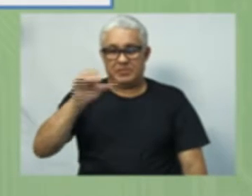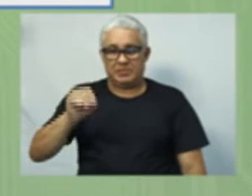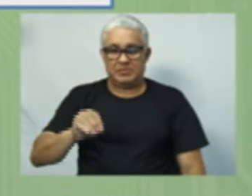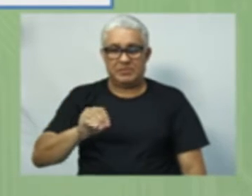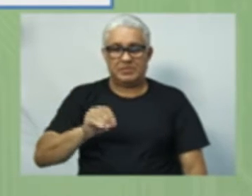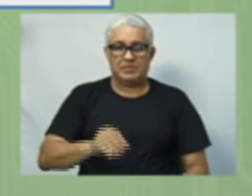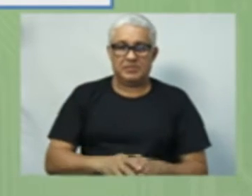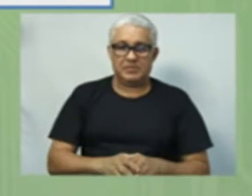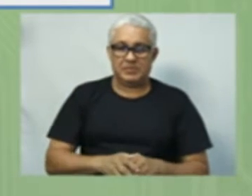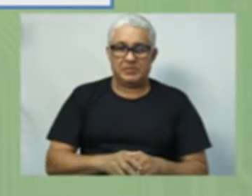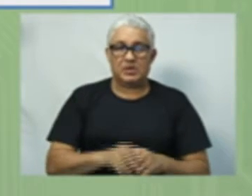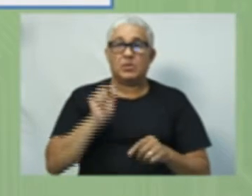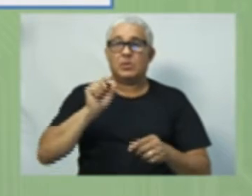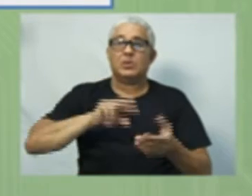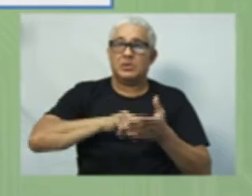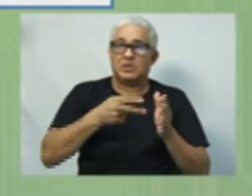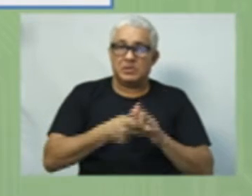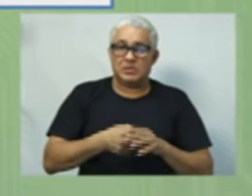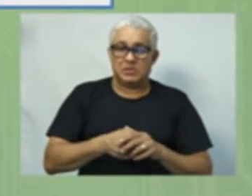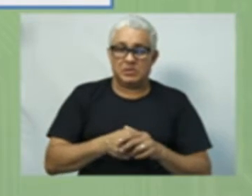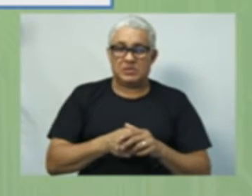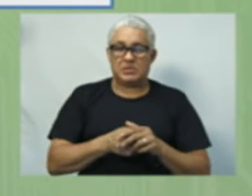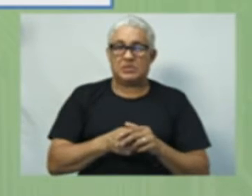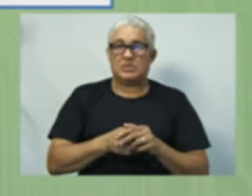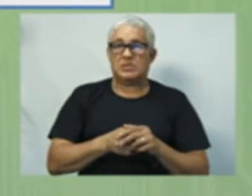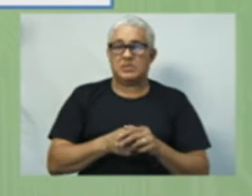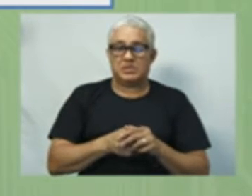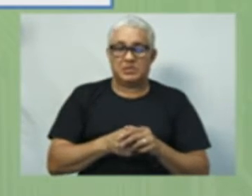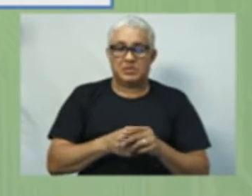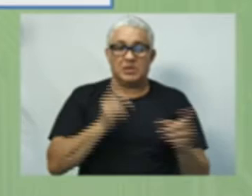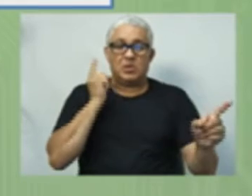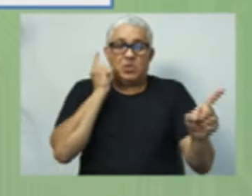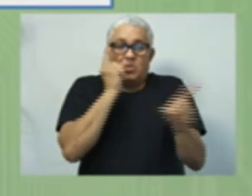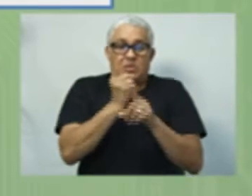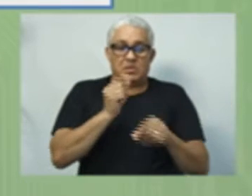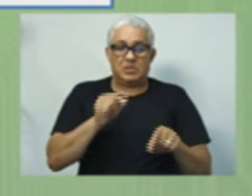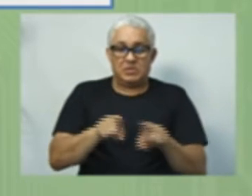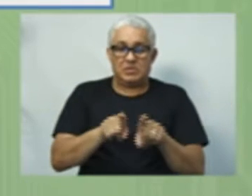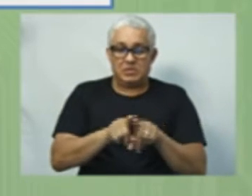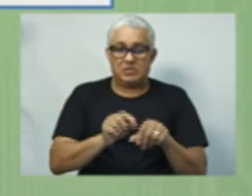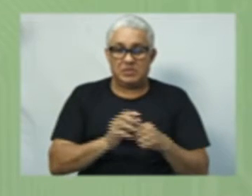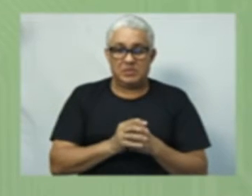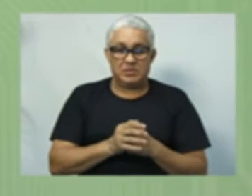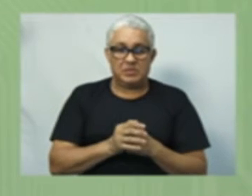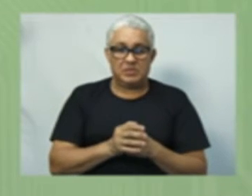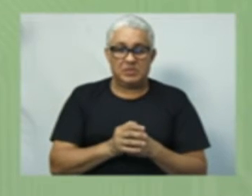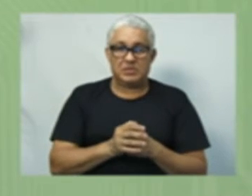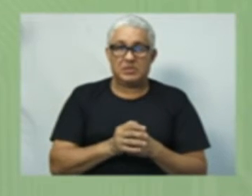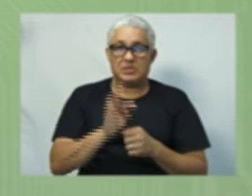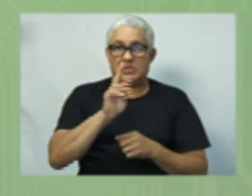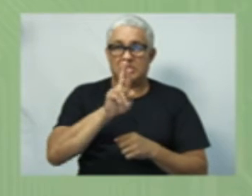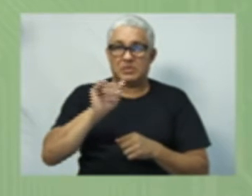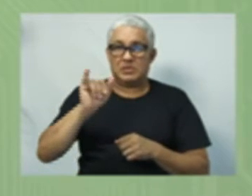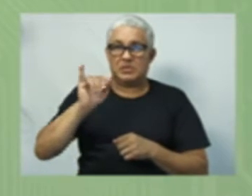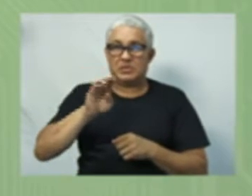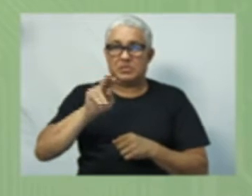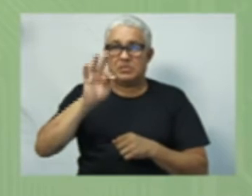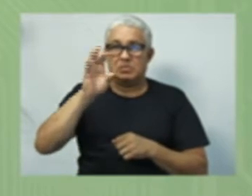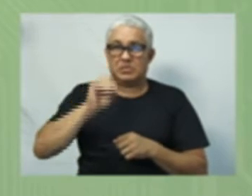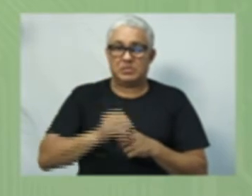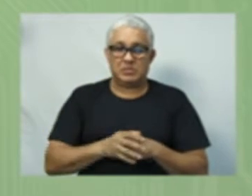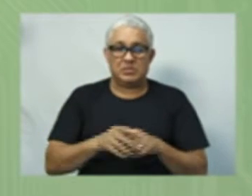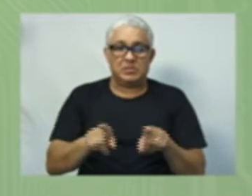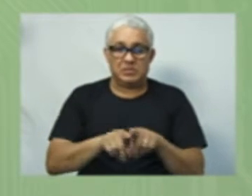que o fisco descobrisse a ação e lançasse tributo que poderia ser isento. Vamos lá? Ato